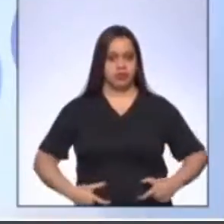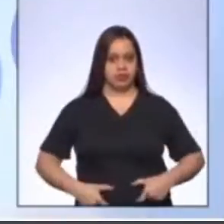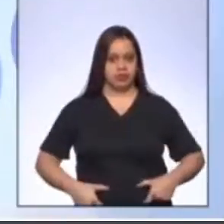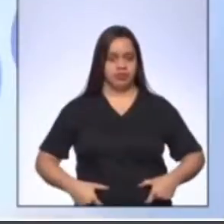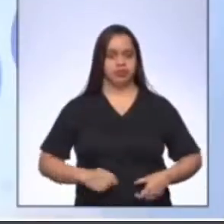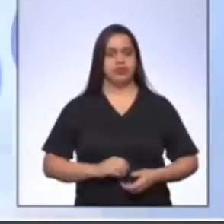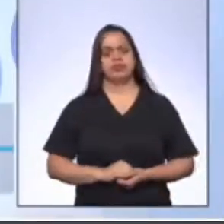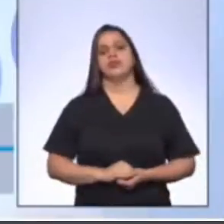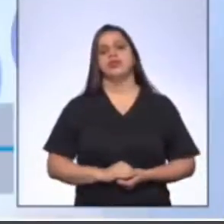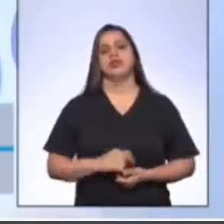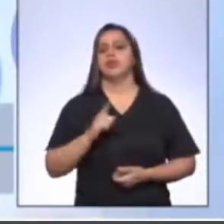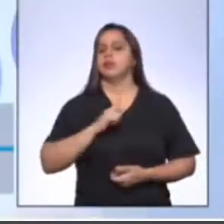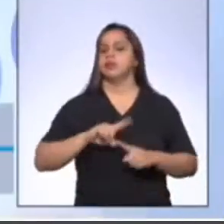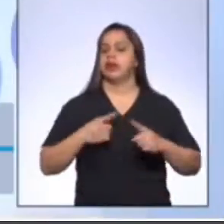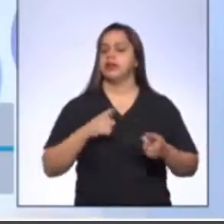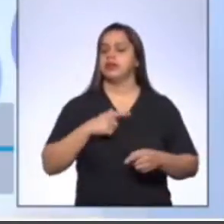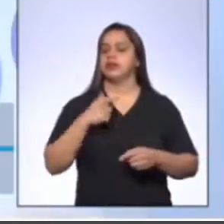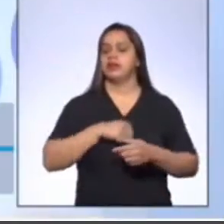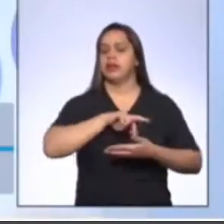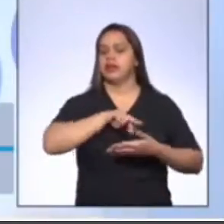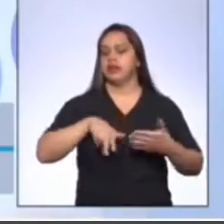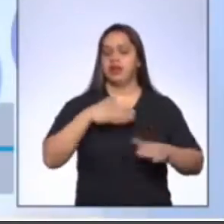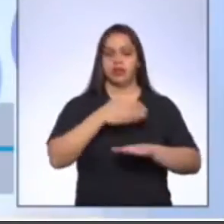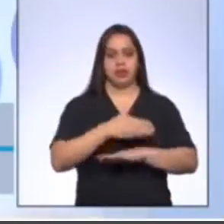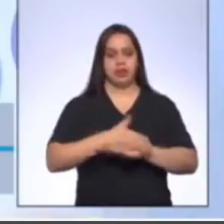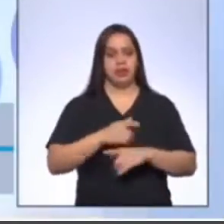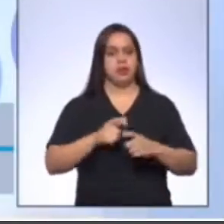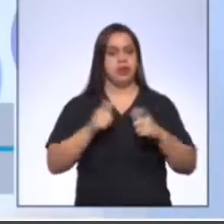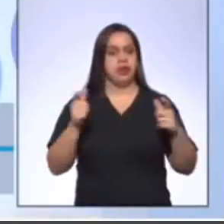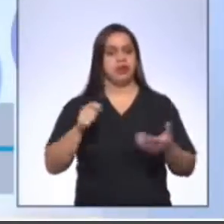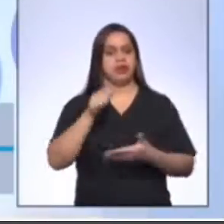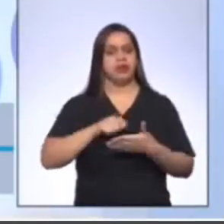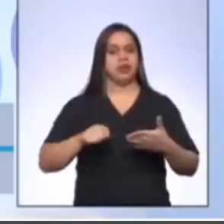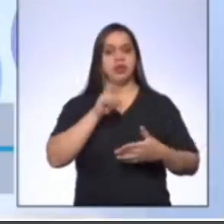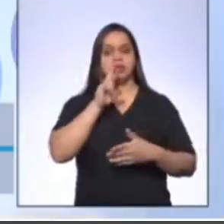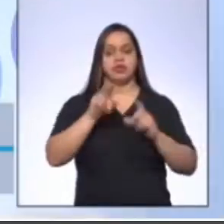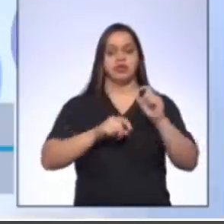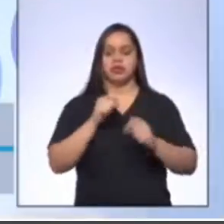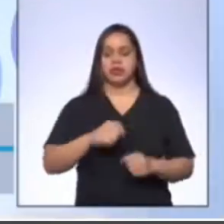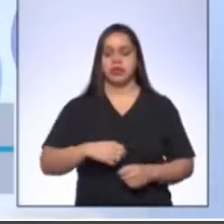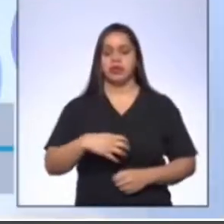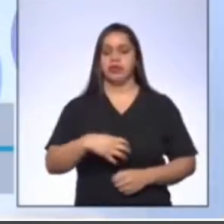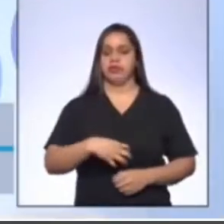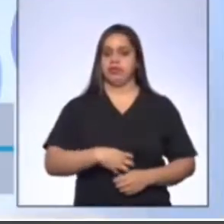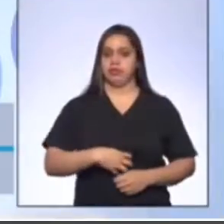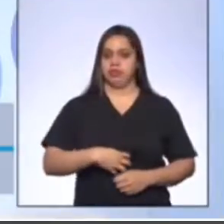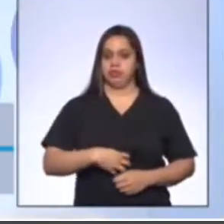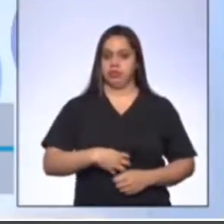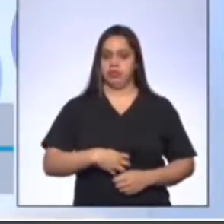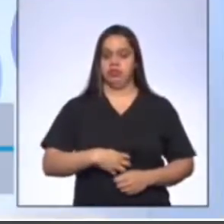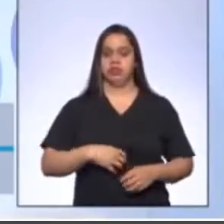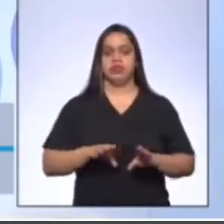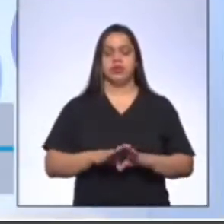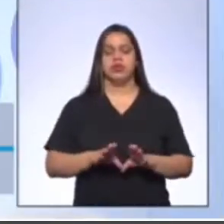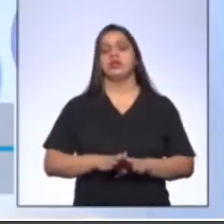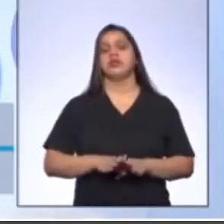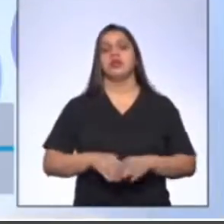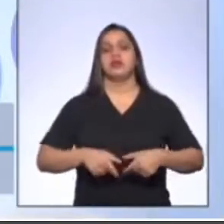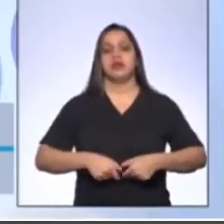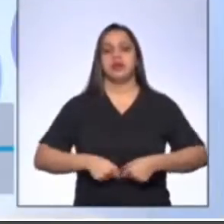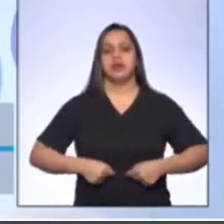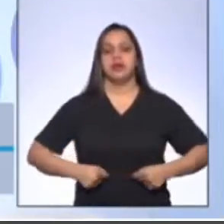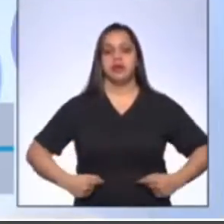mas temos várias participações aqui a maioria e escreveu é estômago e intestino